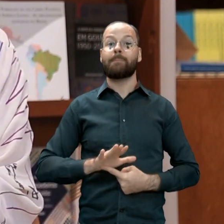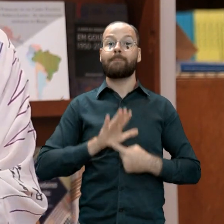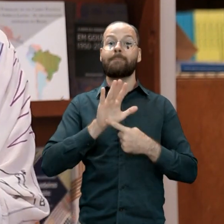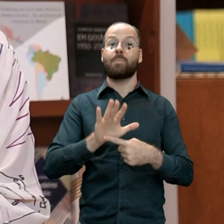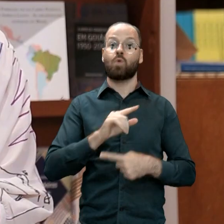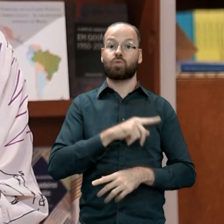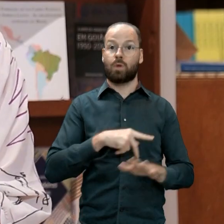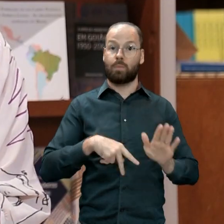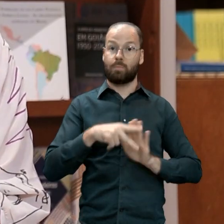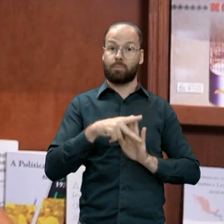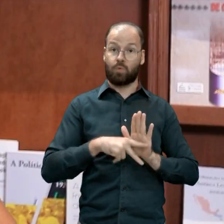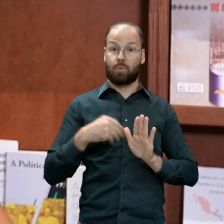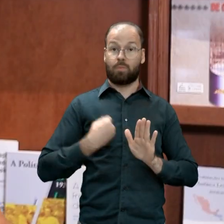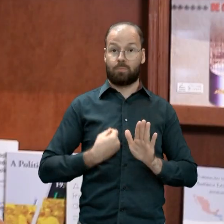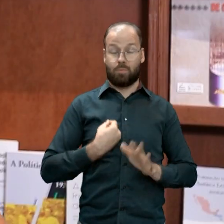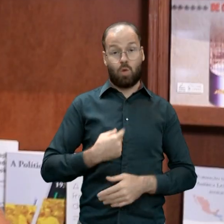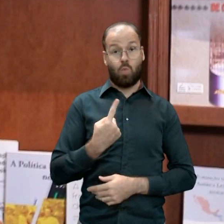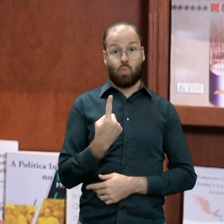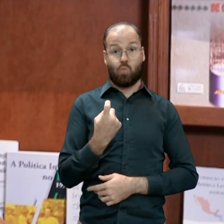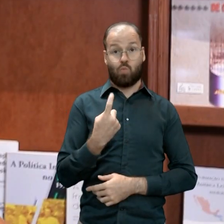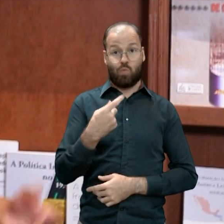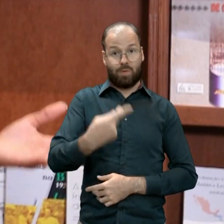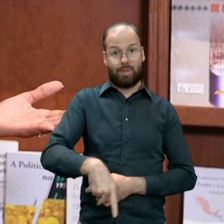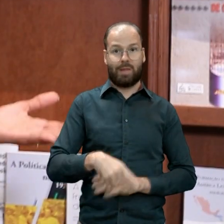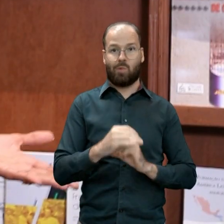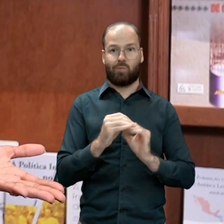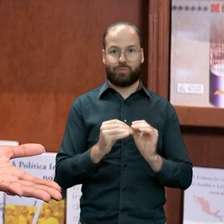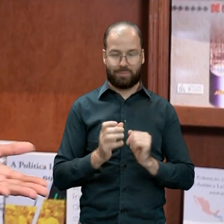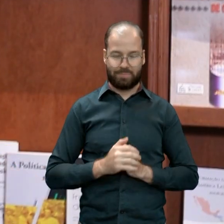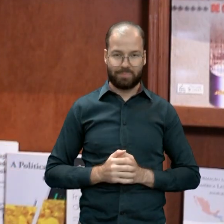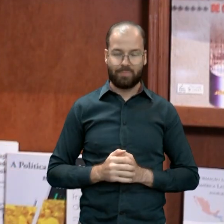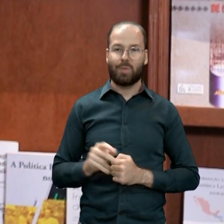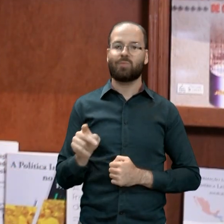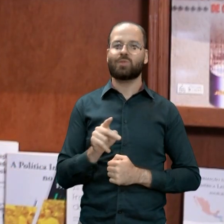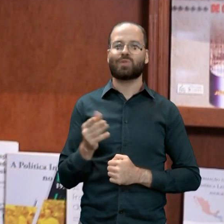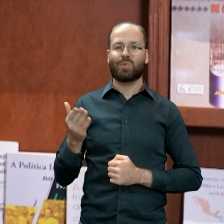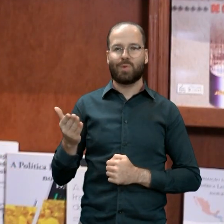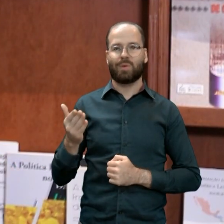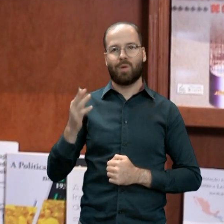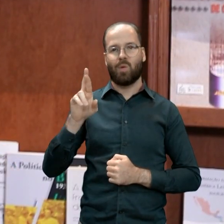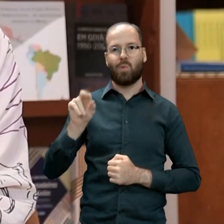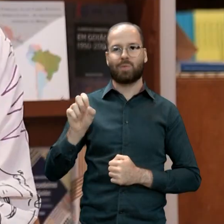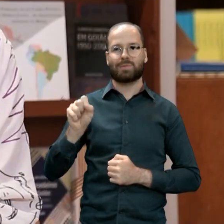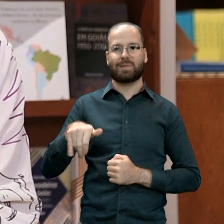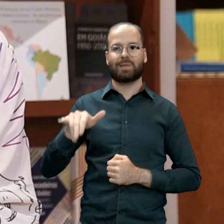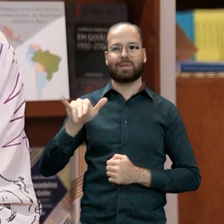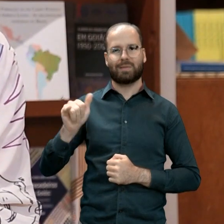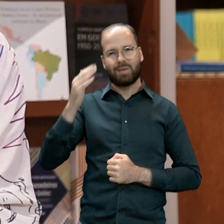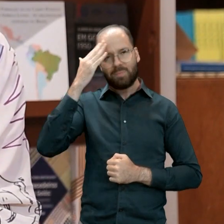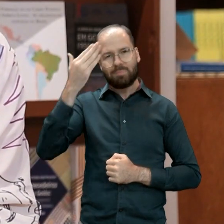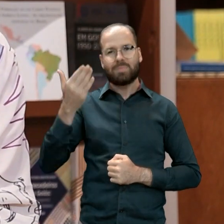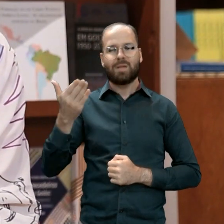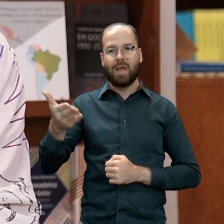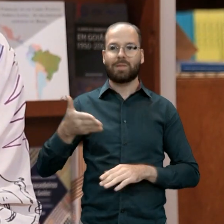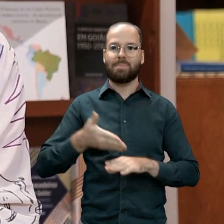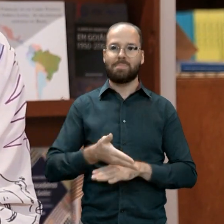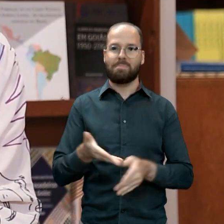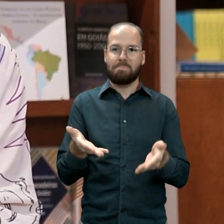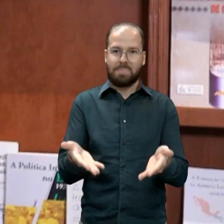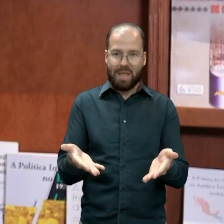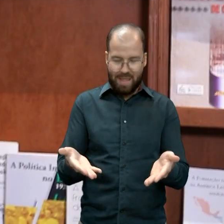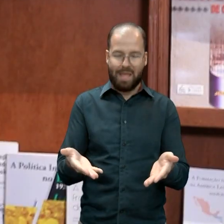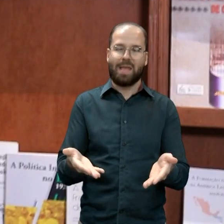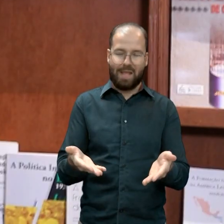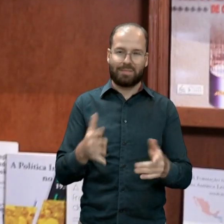foi realizado na UFG. Bom, professora Rosane, muito obrigada por participar aqui com a gente do nosso quadro, viu? Um prazer te